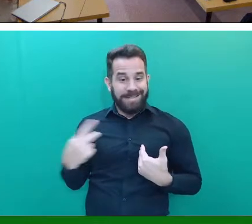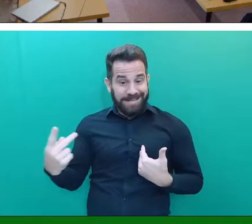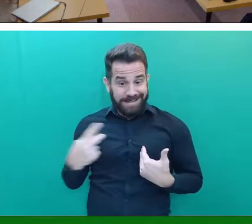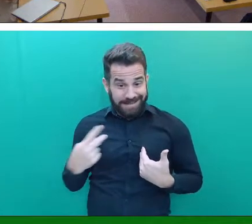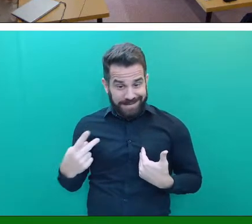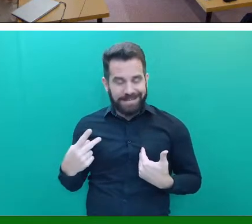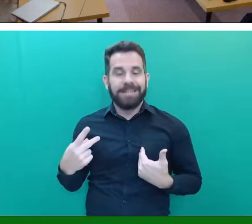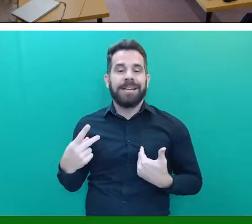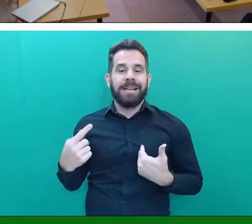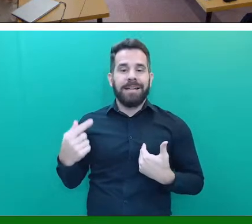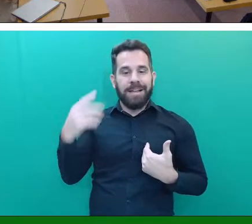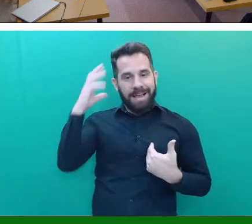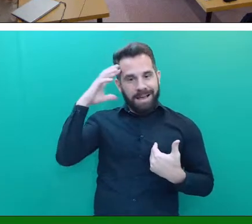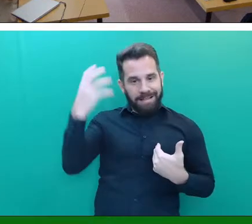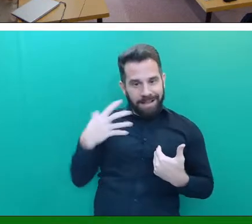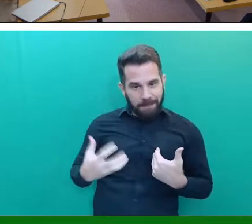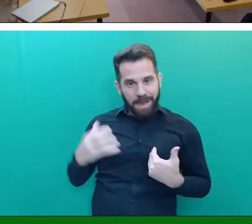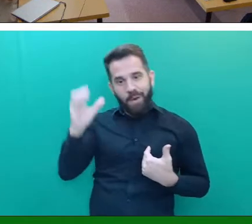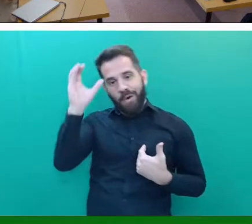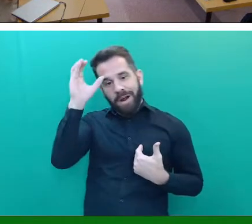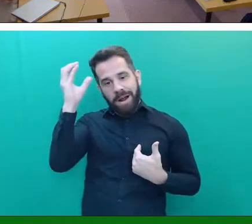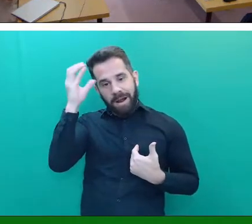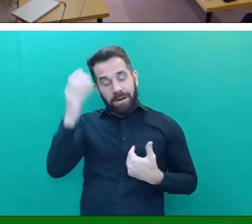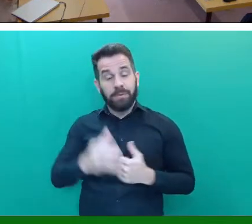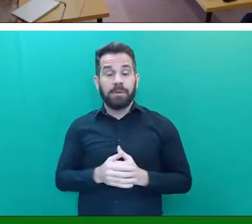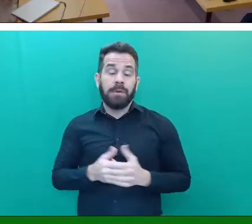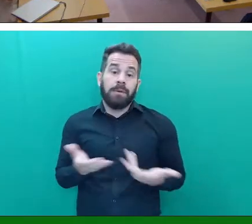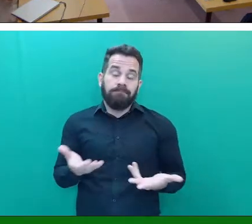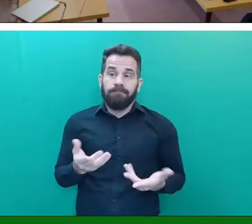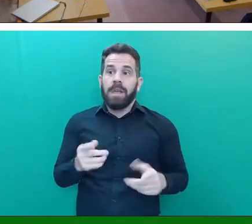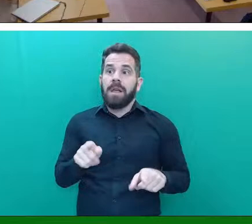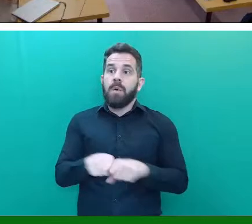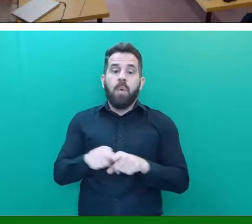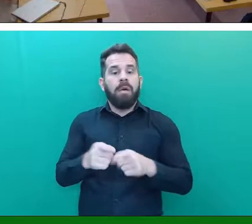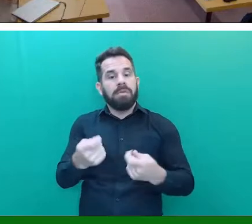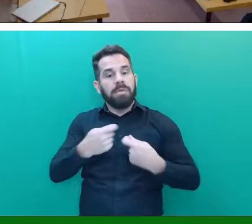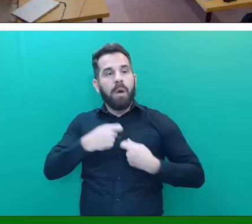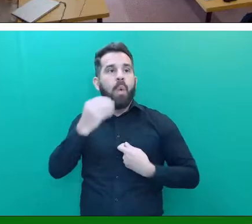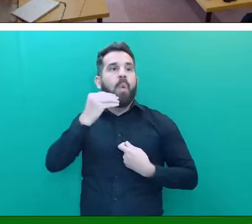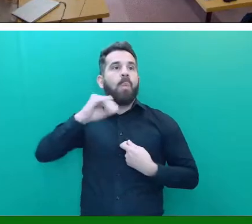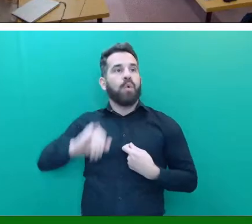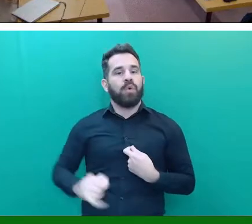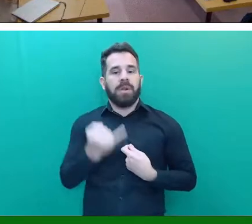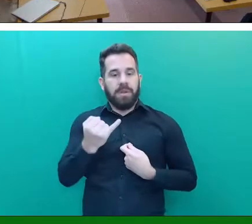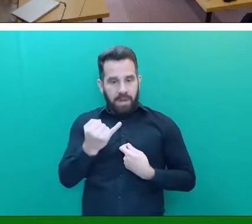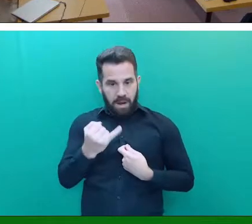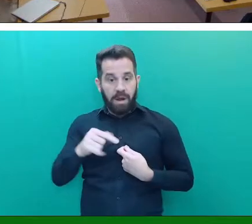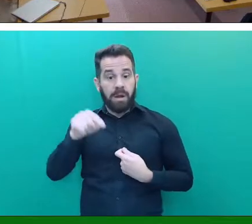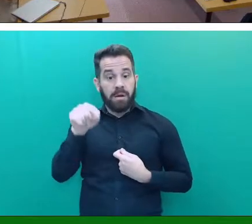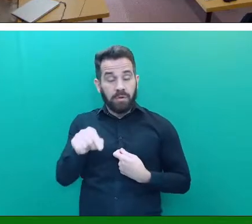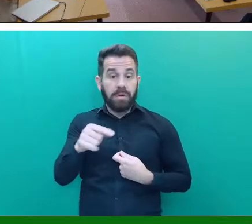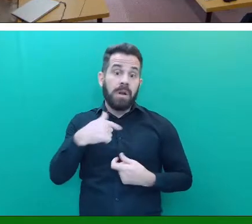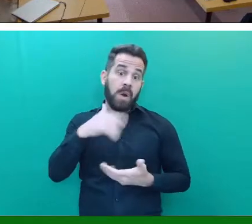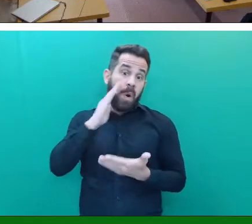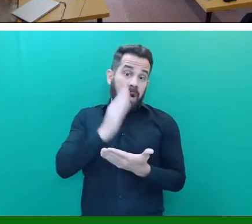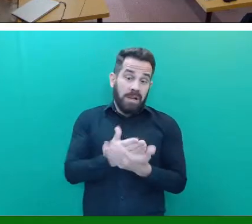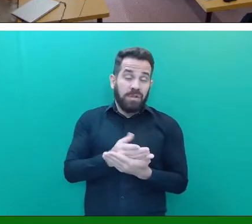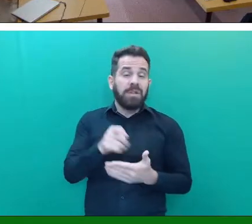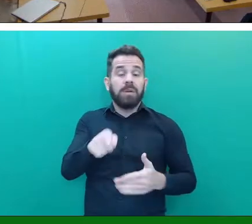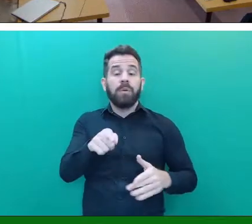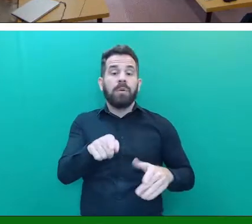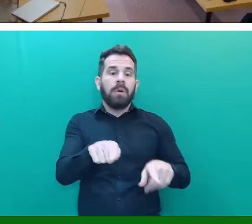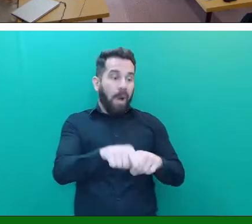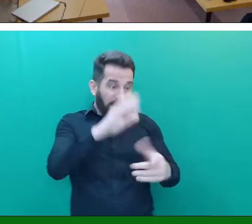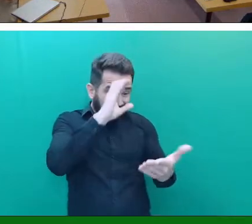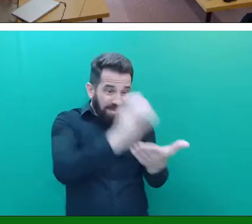de acompanhar você. Eu acho que foi, esse trabalho foi como uma carreira, né? A gente sentou primeiro, definiu